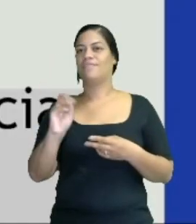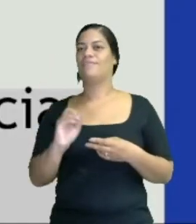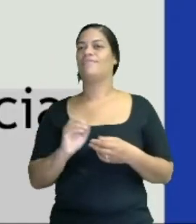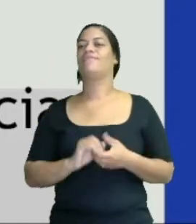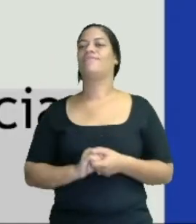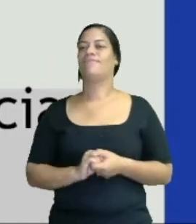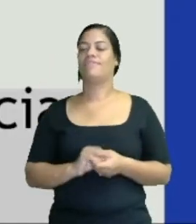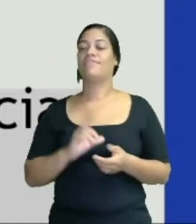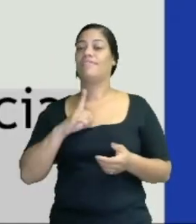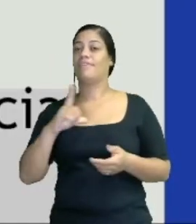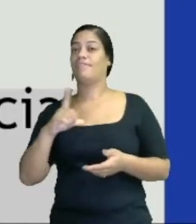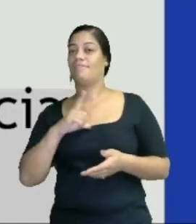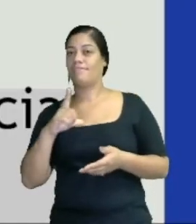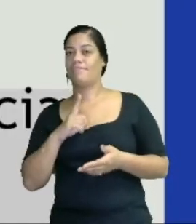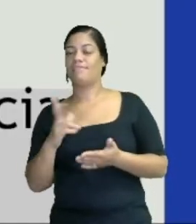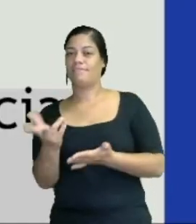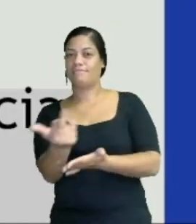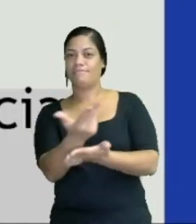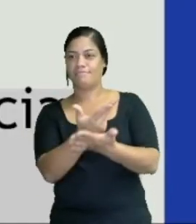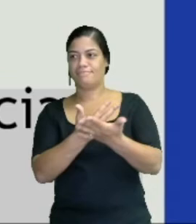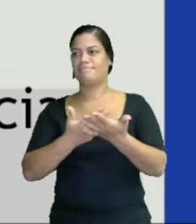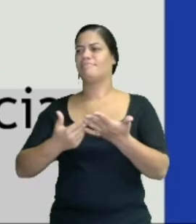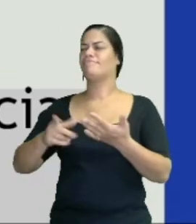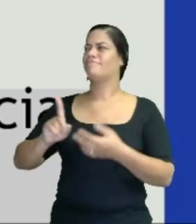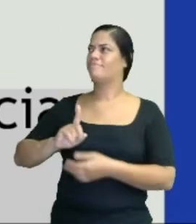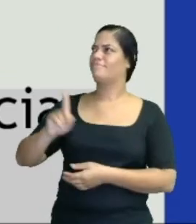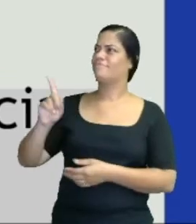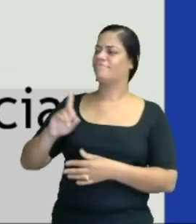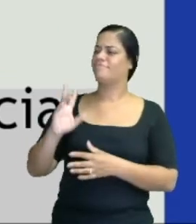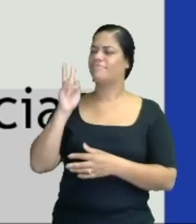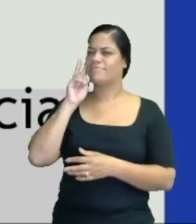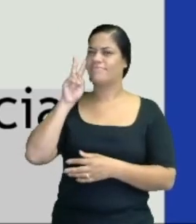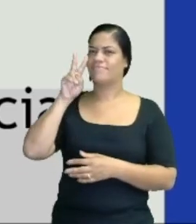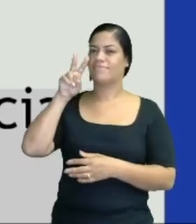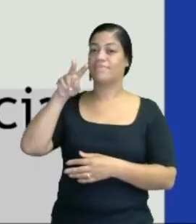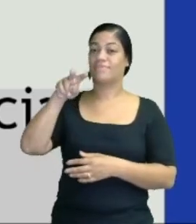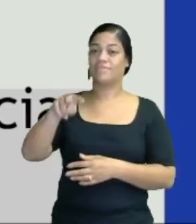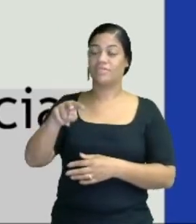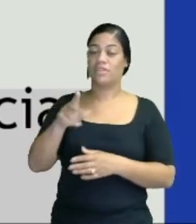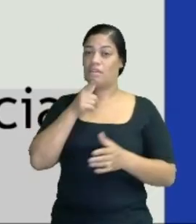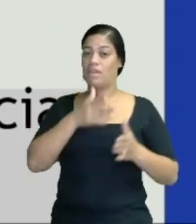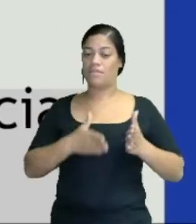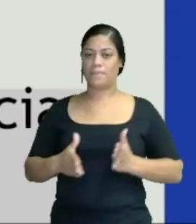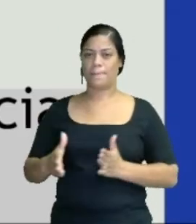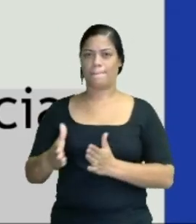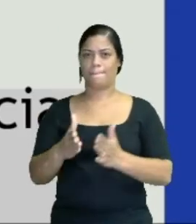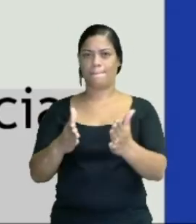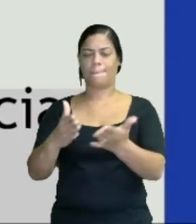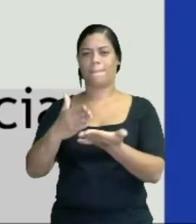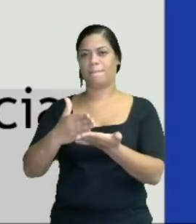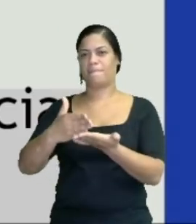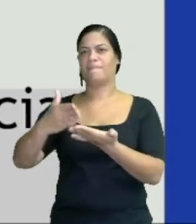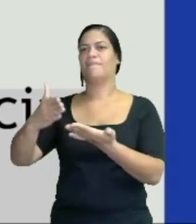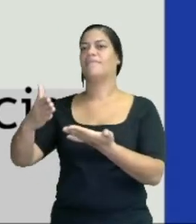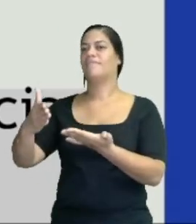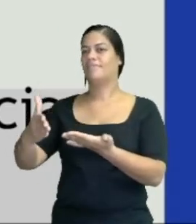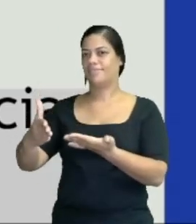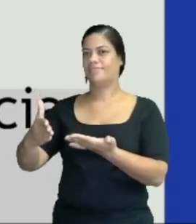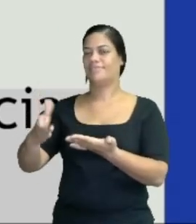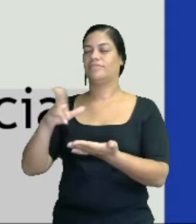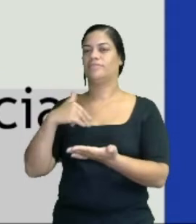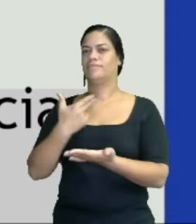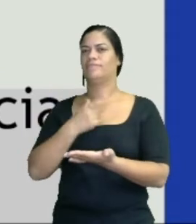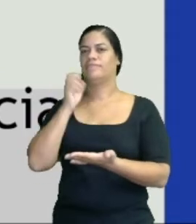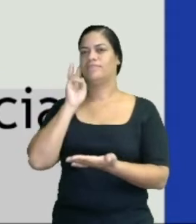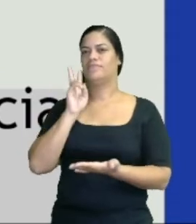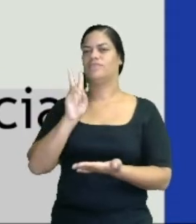Aqui a gente tem uma imagem bem bacana, né? Que é uma vista aérea de um rio e parte de sua bacia hidrográfica. E a gente